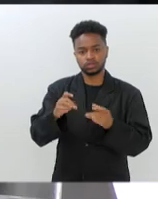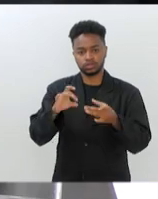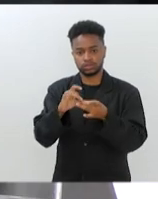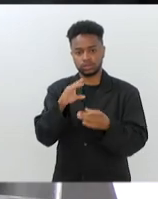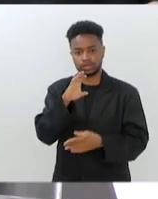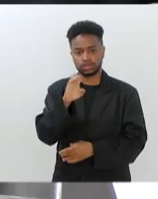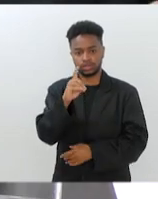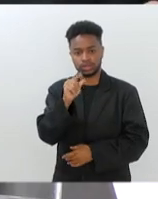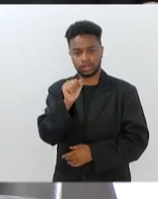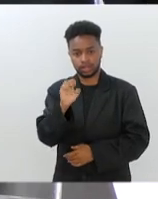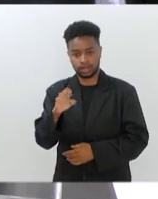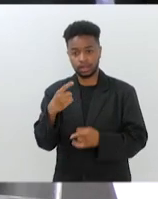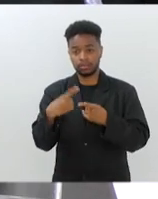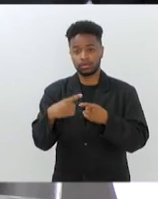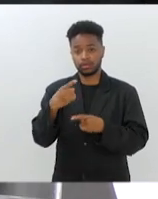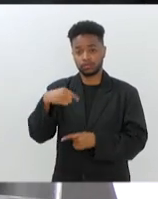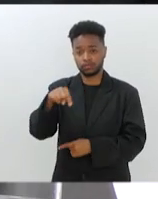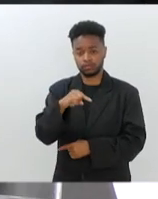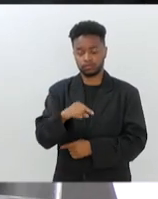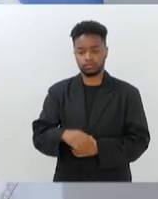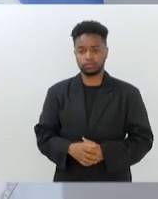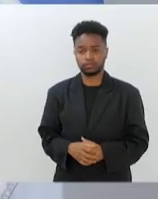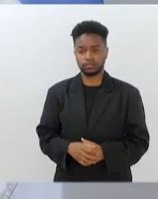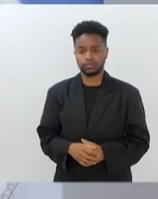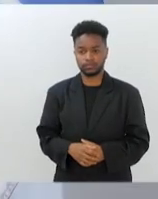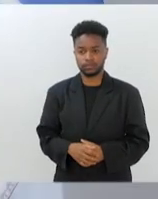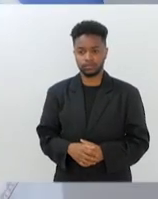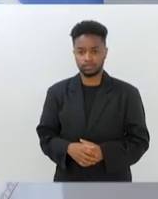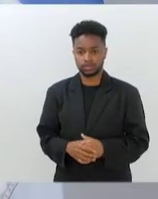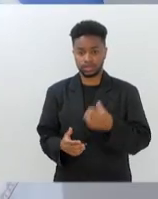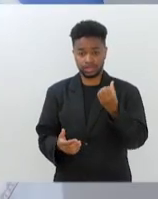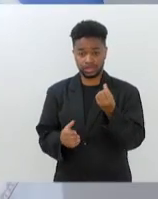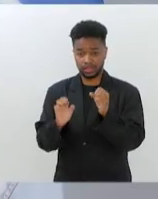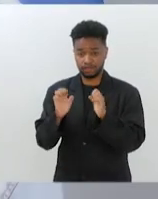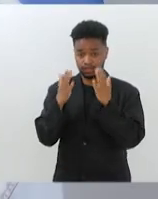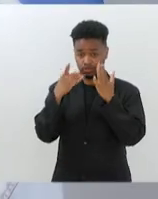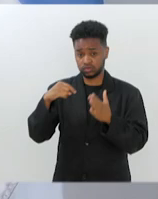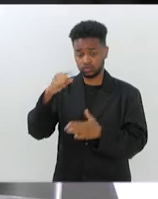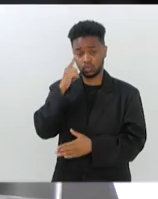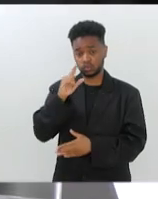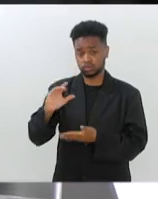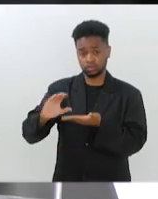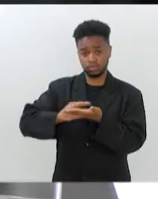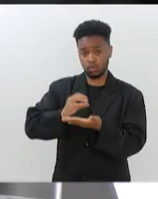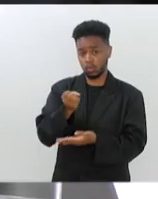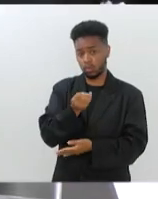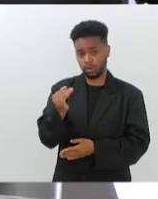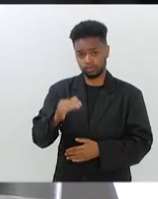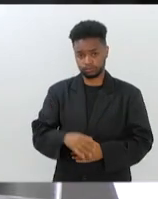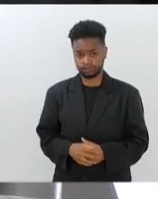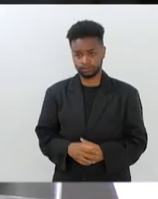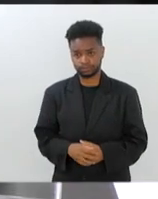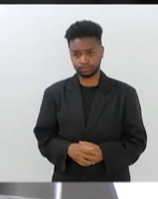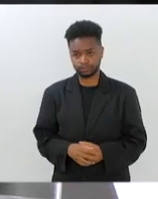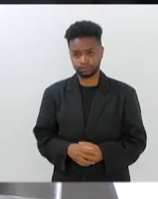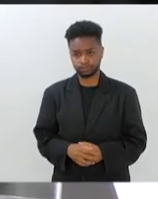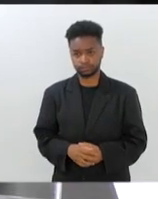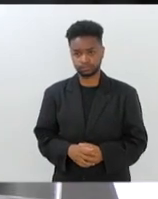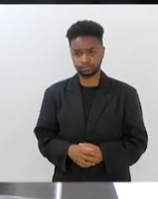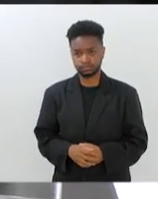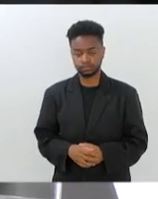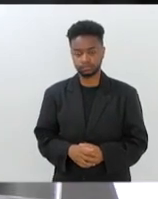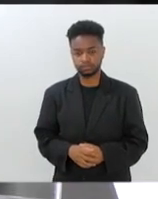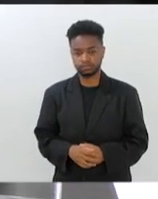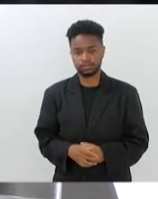quando vocês disseram há pouco que em seis eventos quantos O que que a ced captou efetivamente eh então com